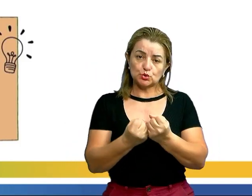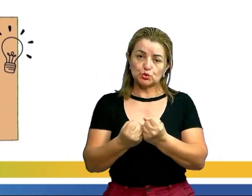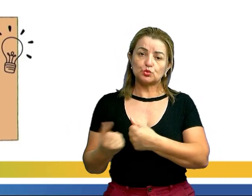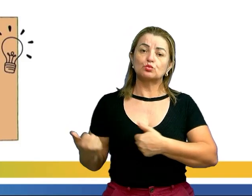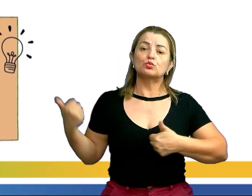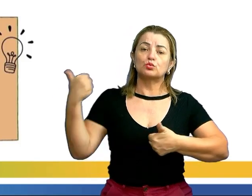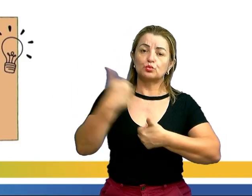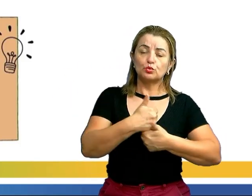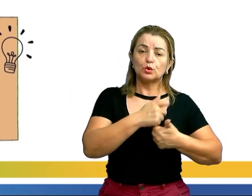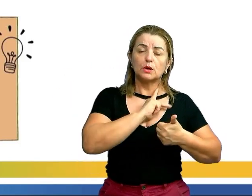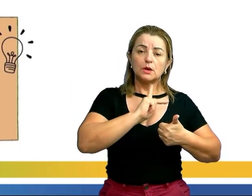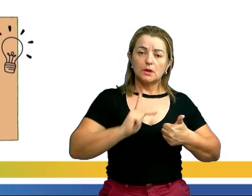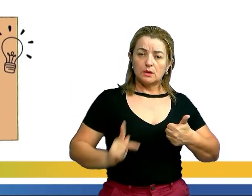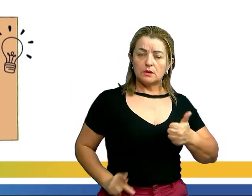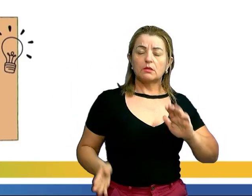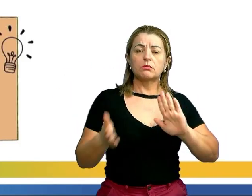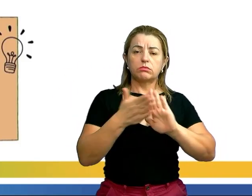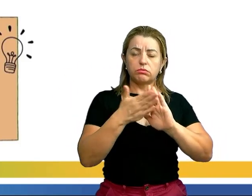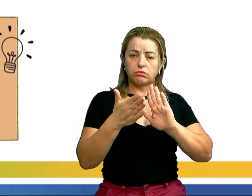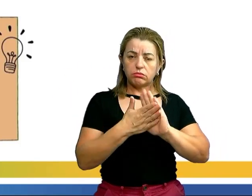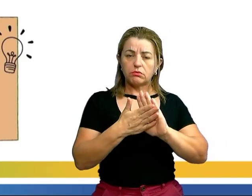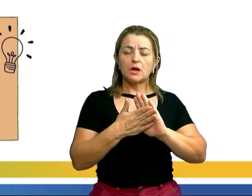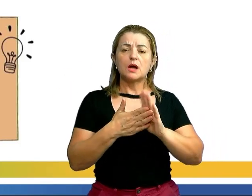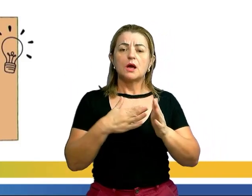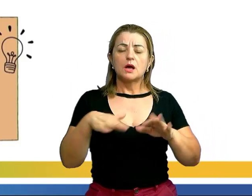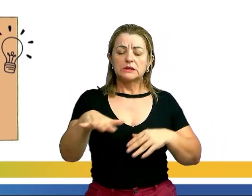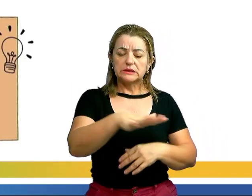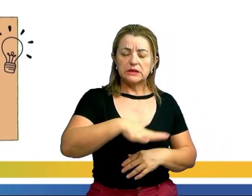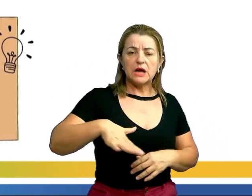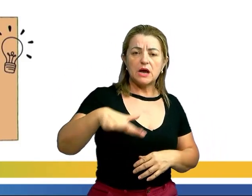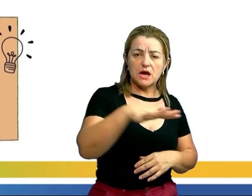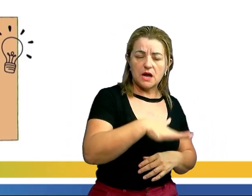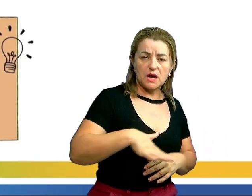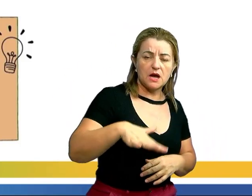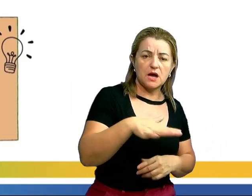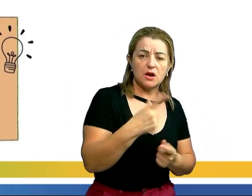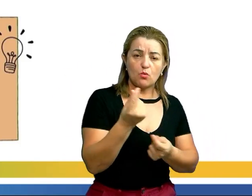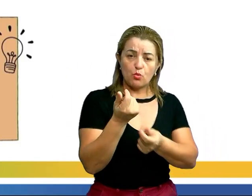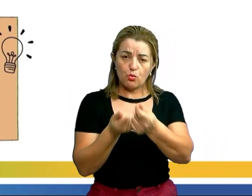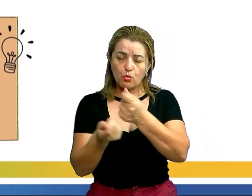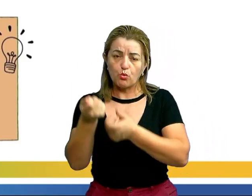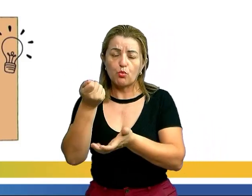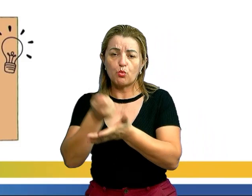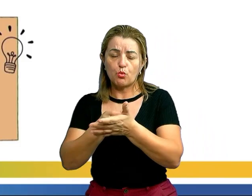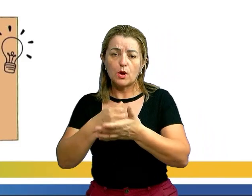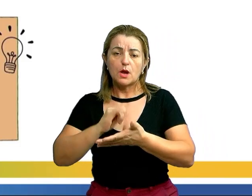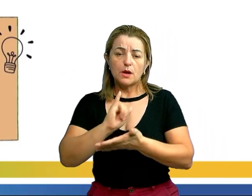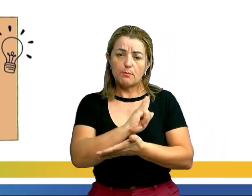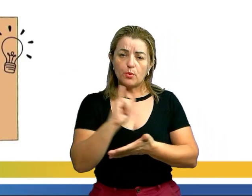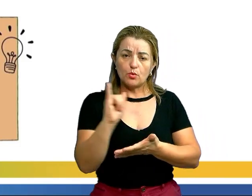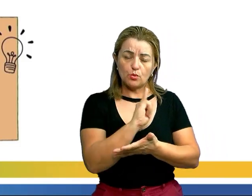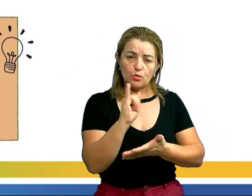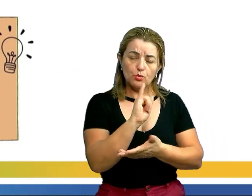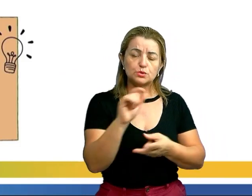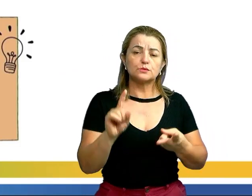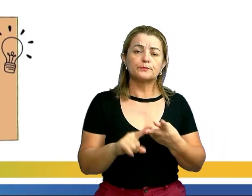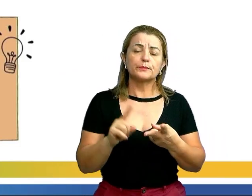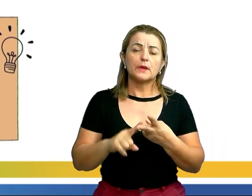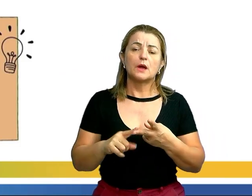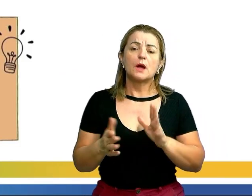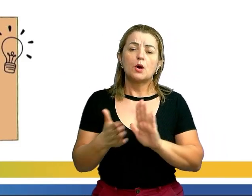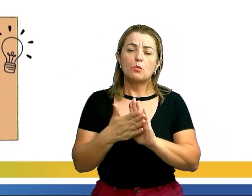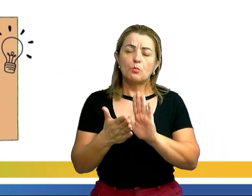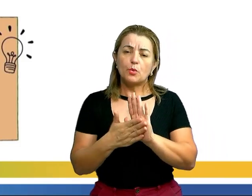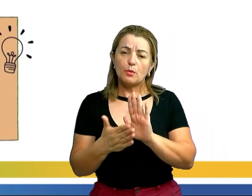algumas propostas na área tributária e bancária, né? Propostas educacionais, né? A questão educacional ele deixa